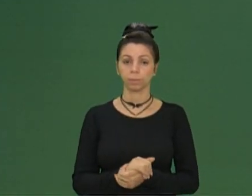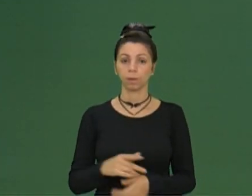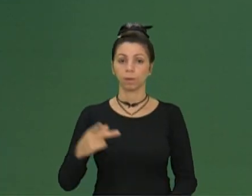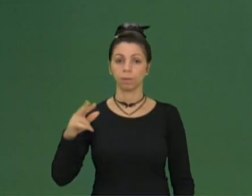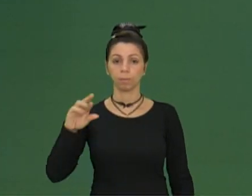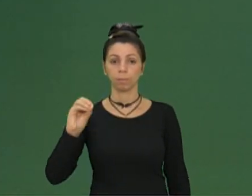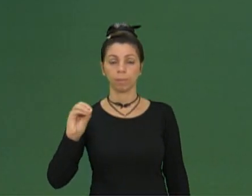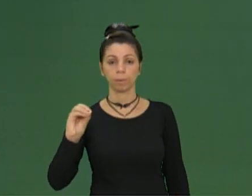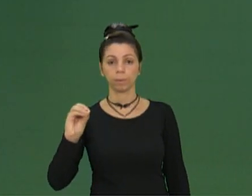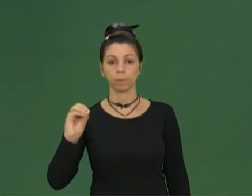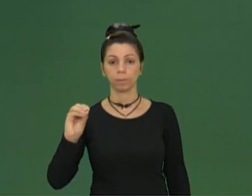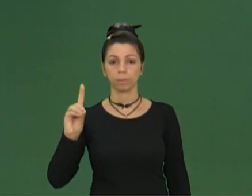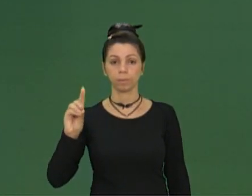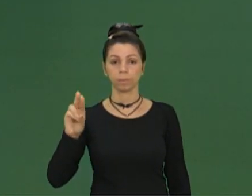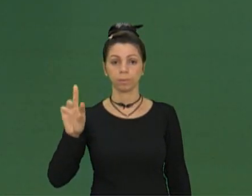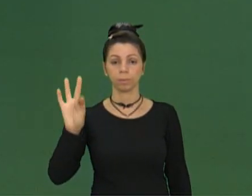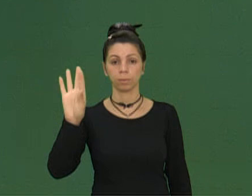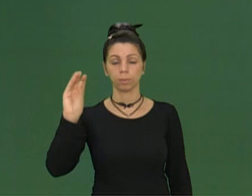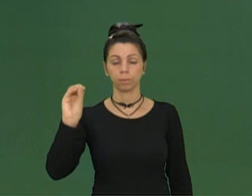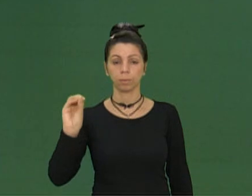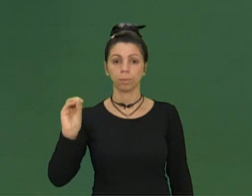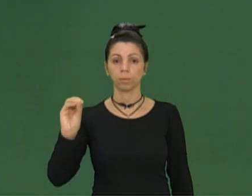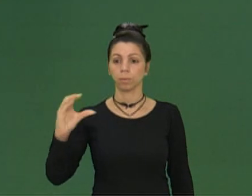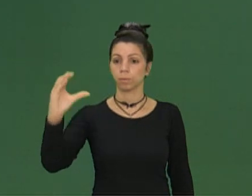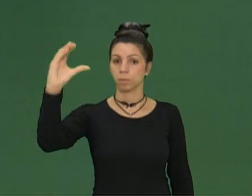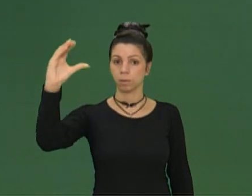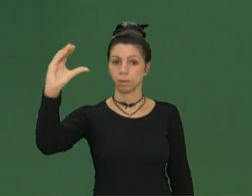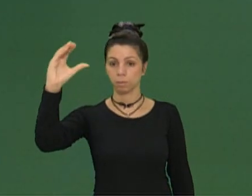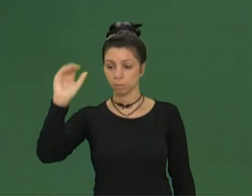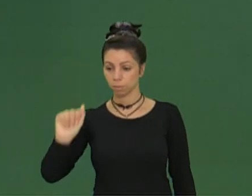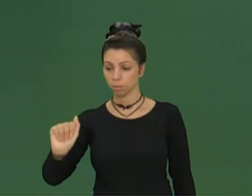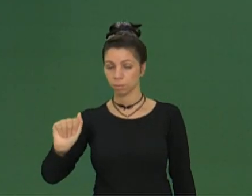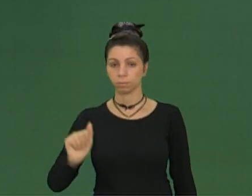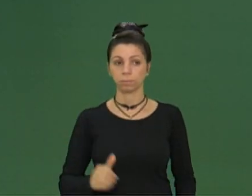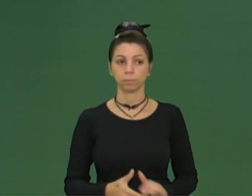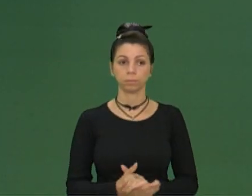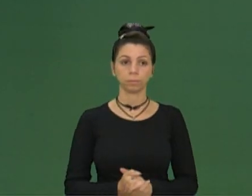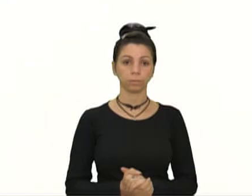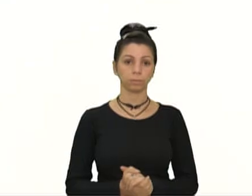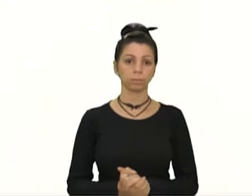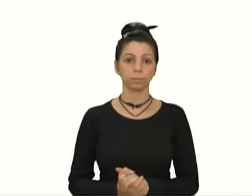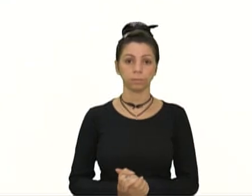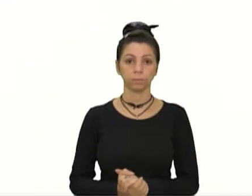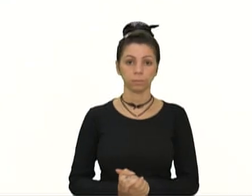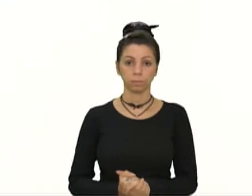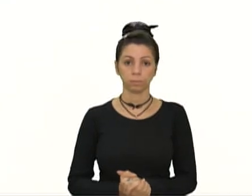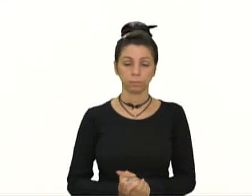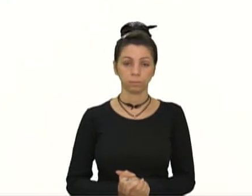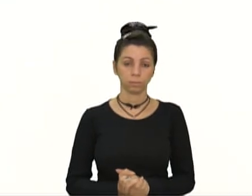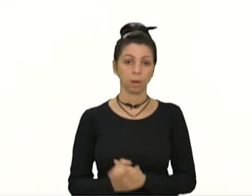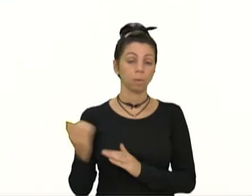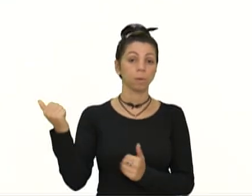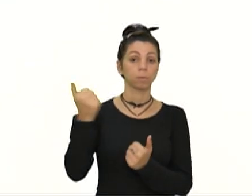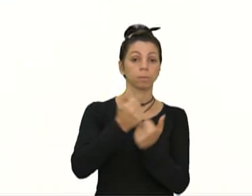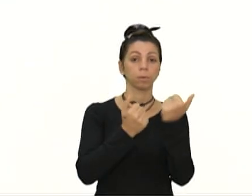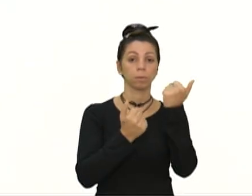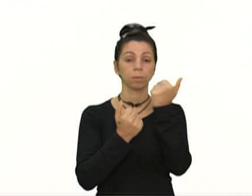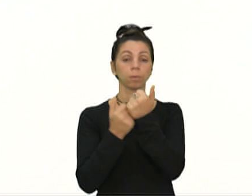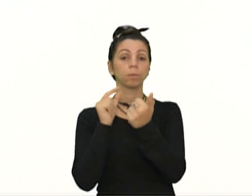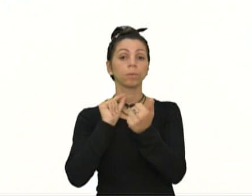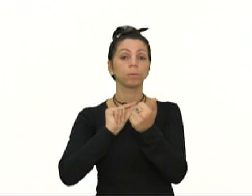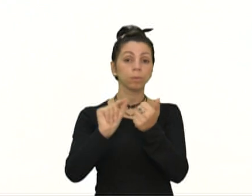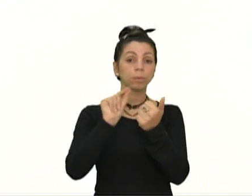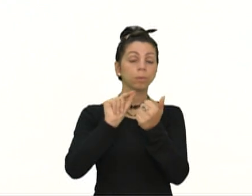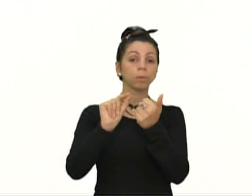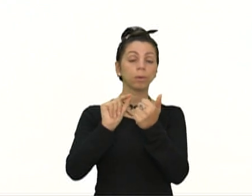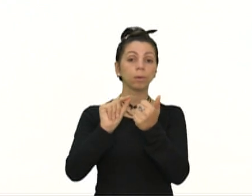C sobre o A. Como fica isso? Aqui, ó, eu coloquei, né, no lugar de quem? No lugar